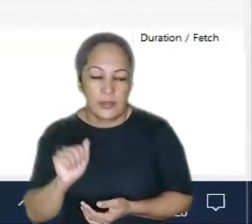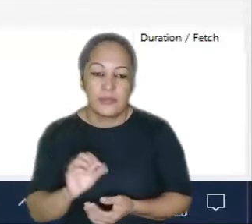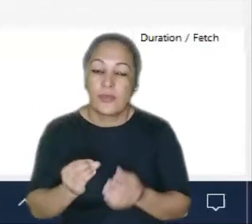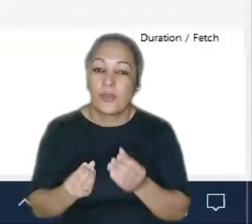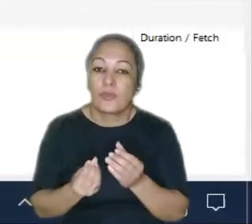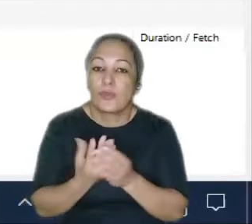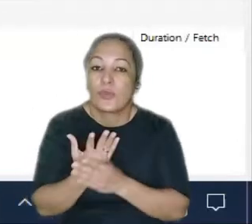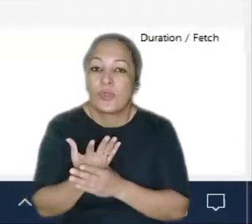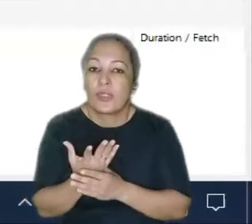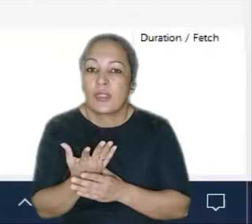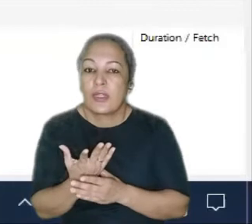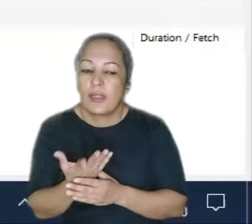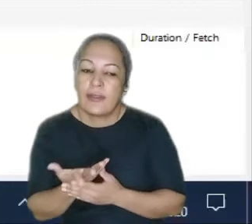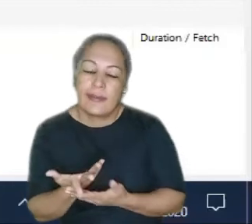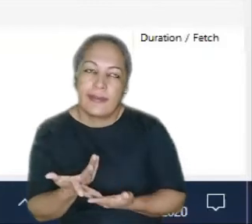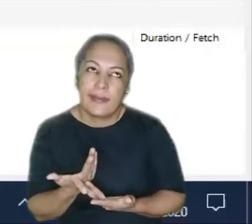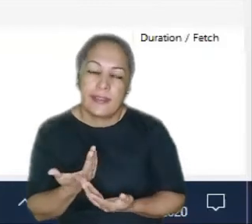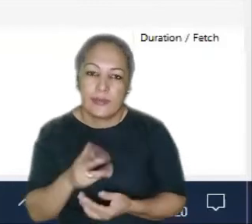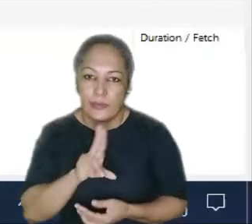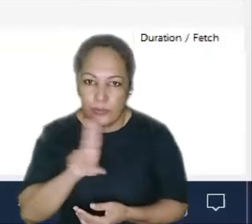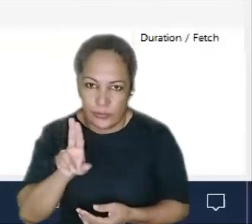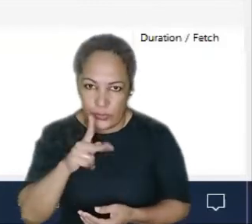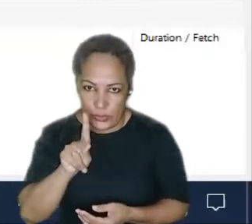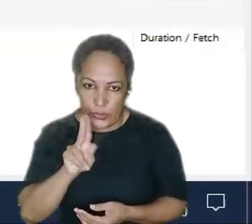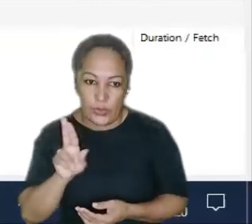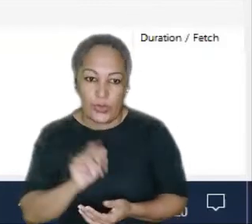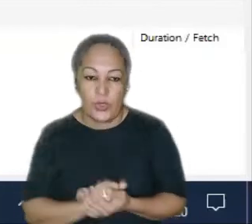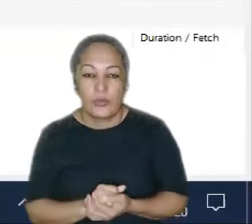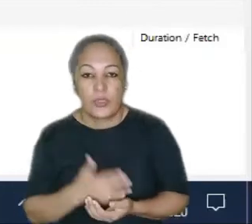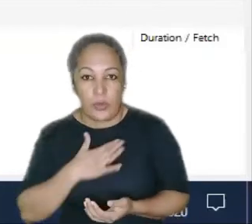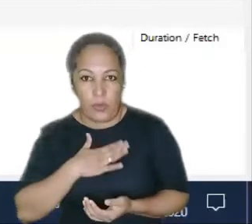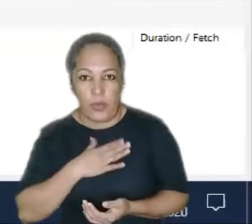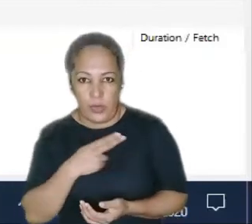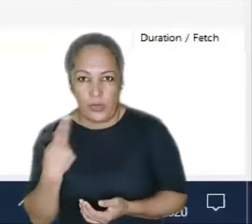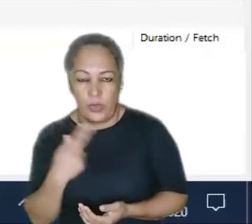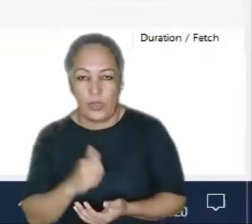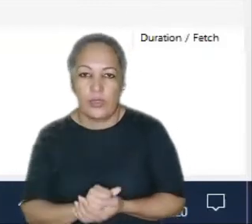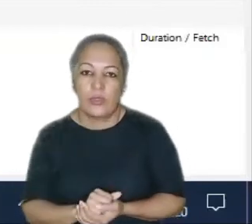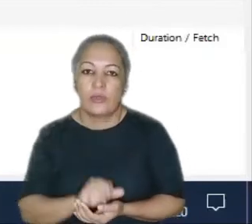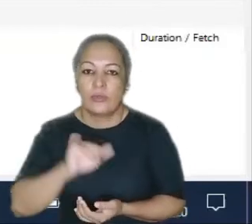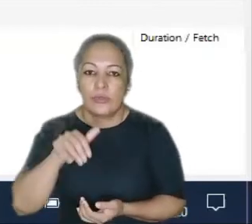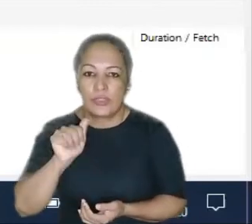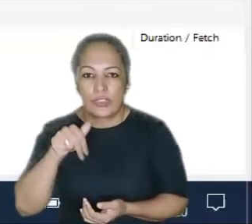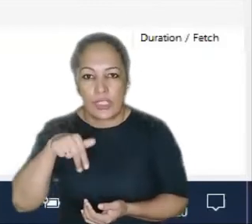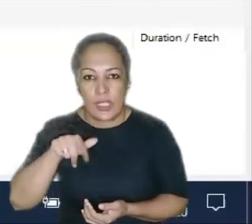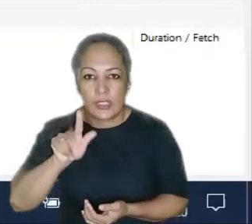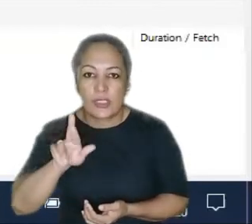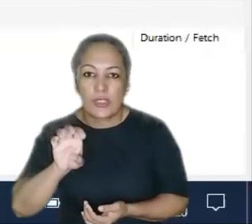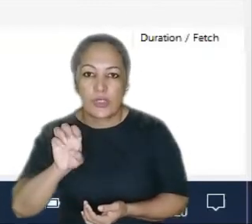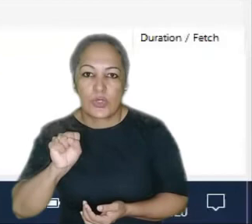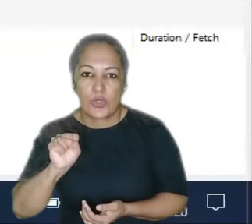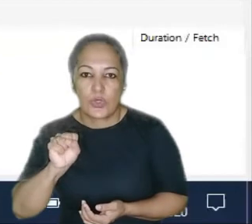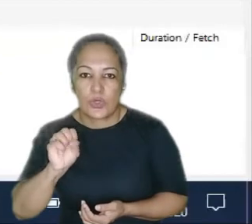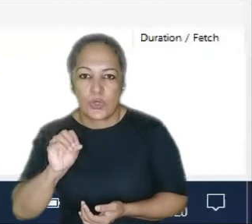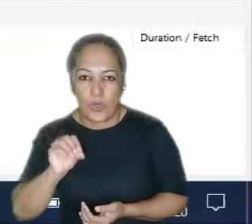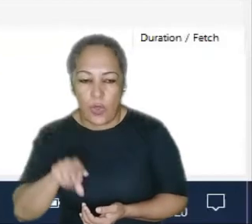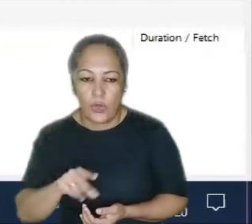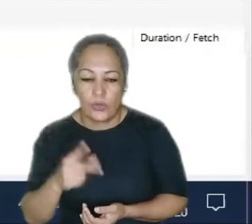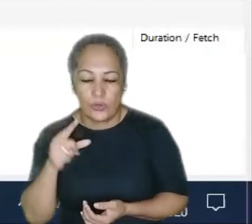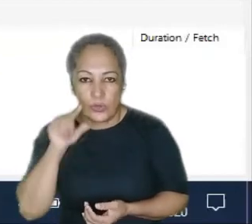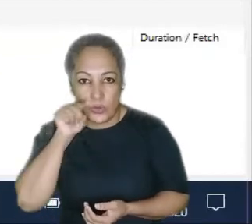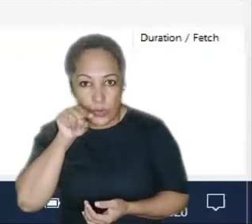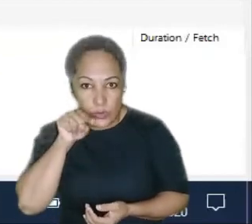Vamos criar uma base com o seu nome, tá bom? Então, vou criar uma base com o meu nome aqui, ó. Base de dados, Jackson. 2 pontos. Todo